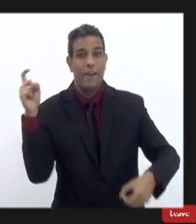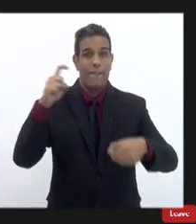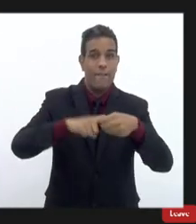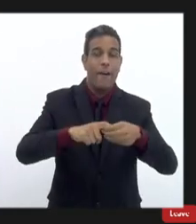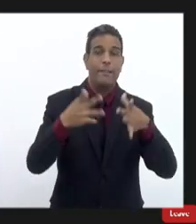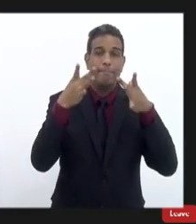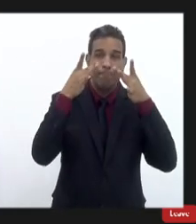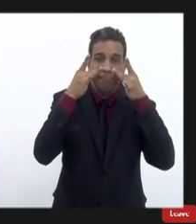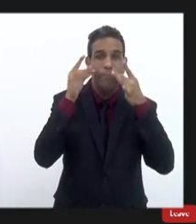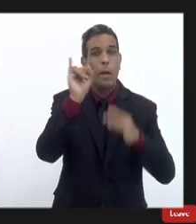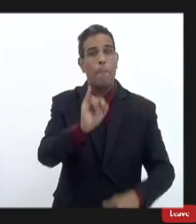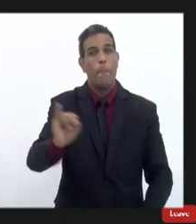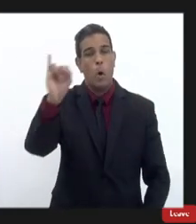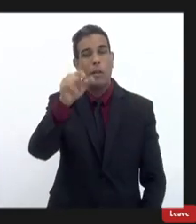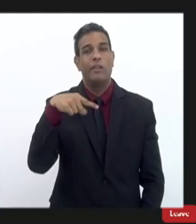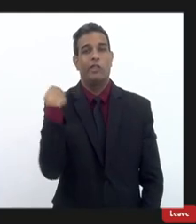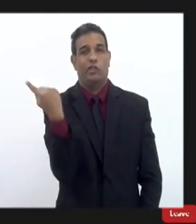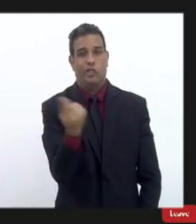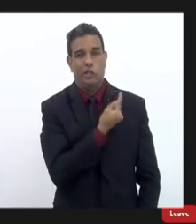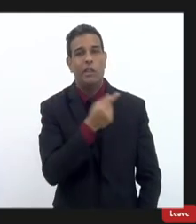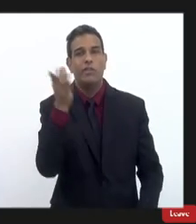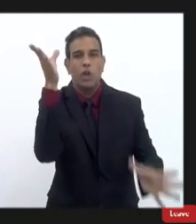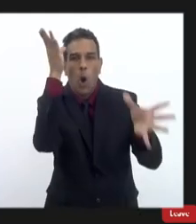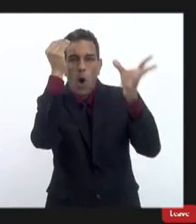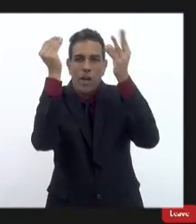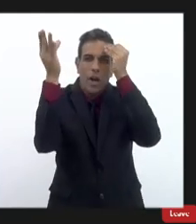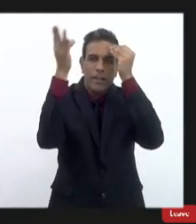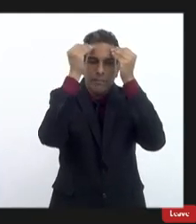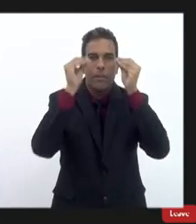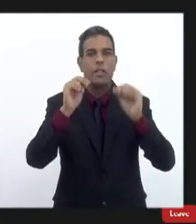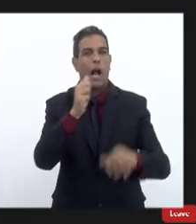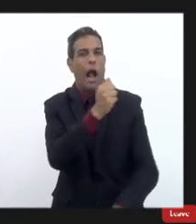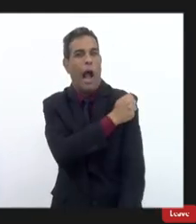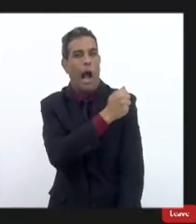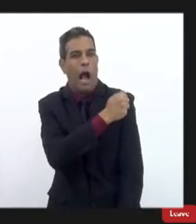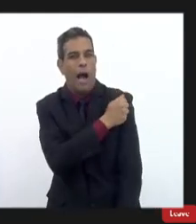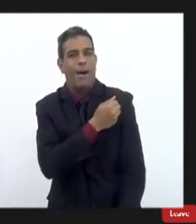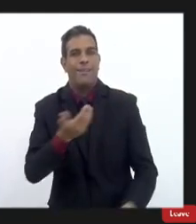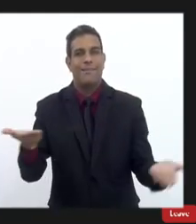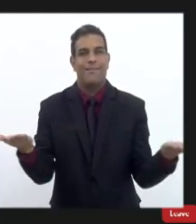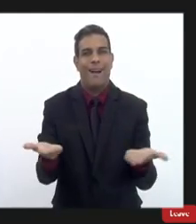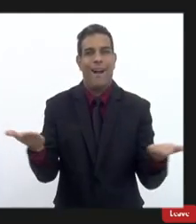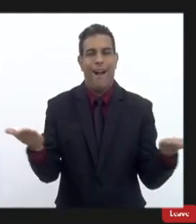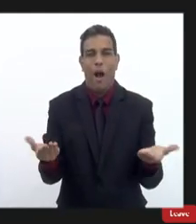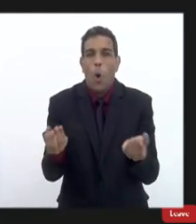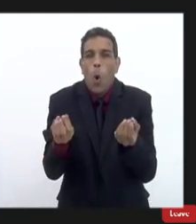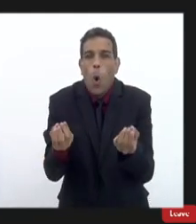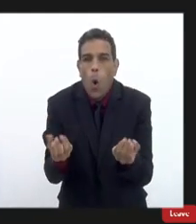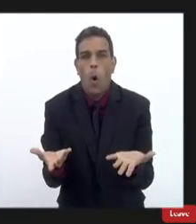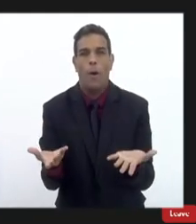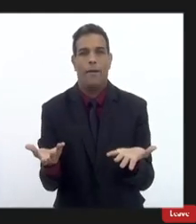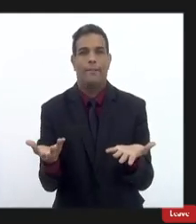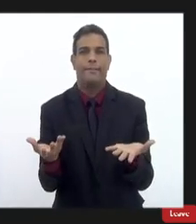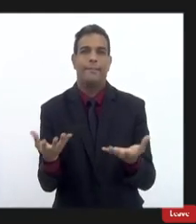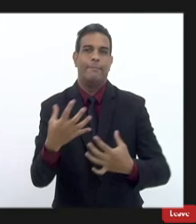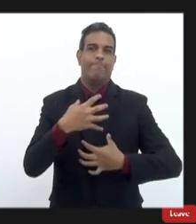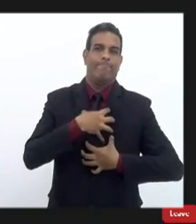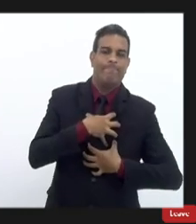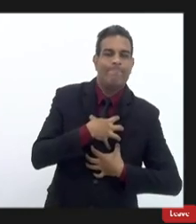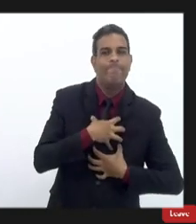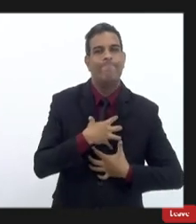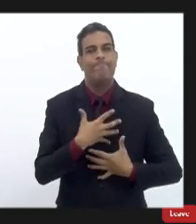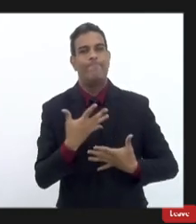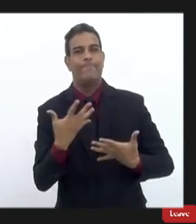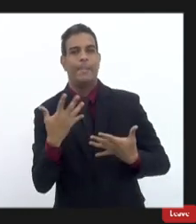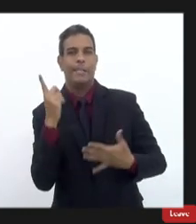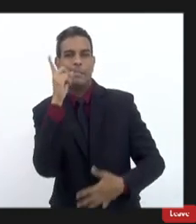sejam de extrema importância, né, sobretudo para aqueles estudantes que se encontram em estado vulnerável,